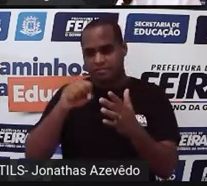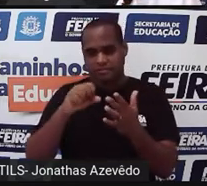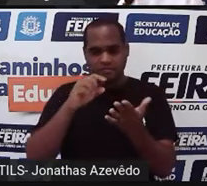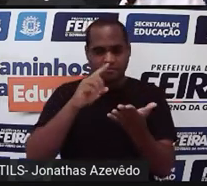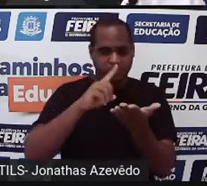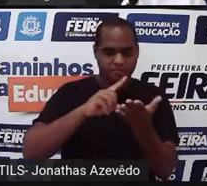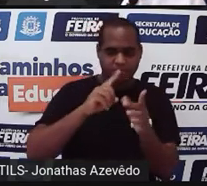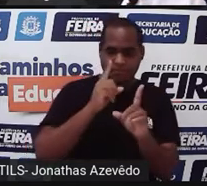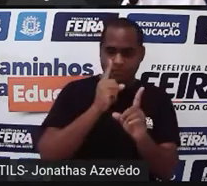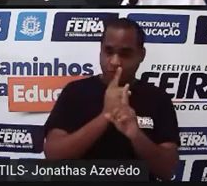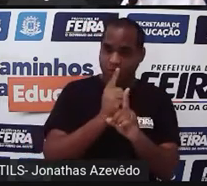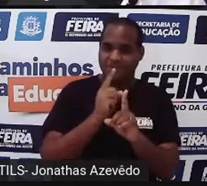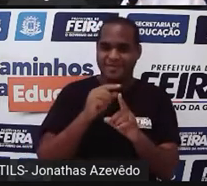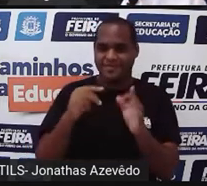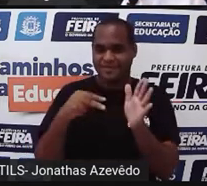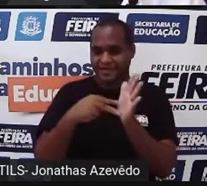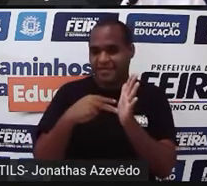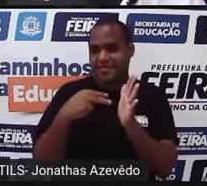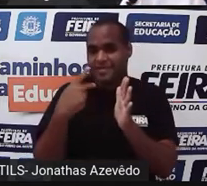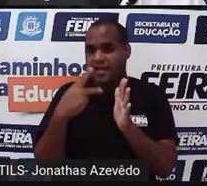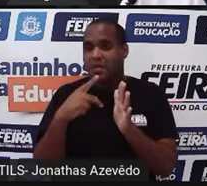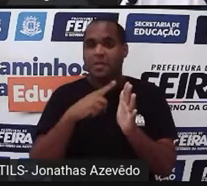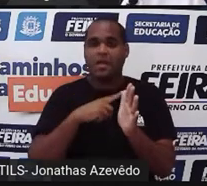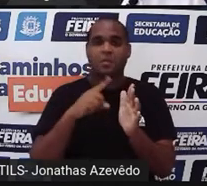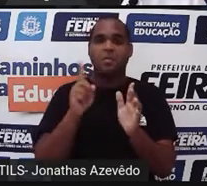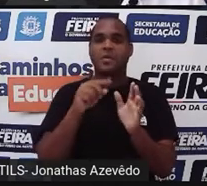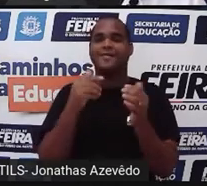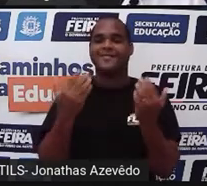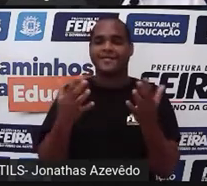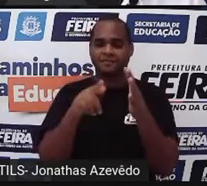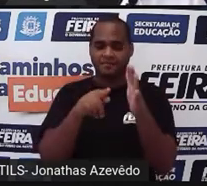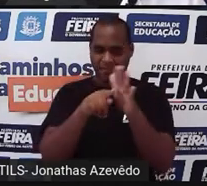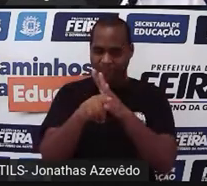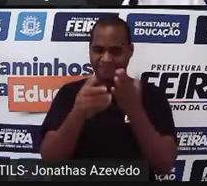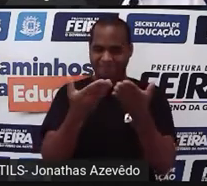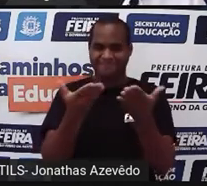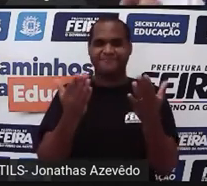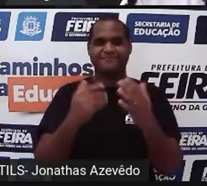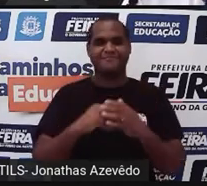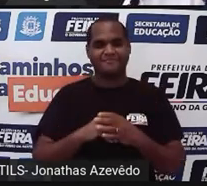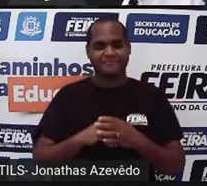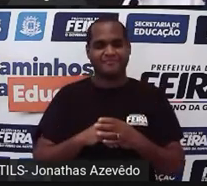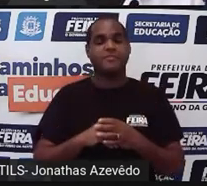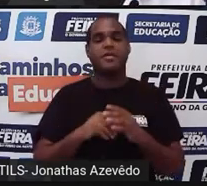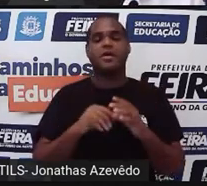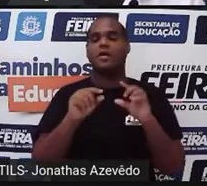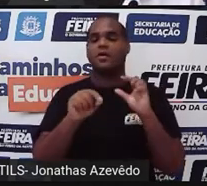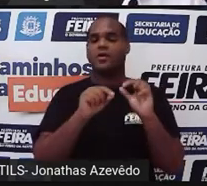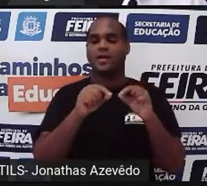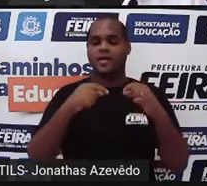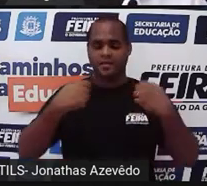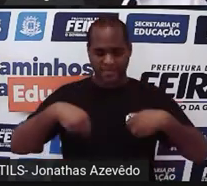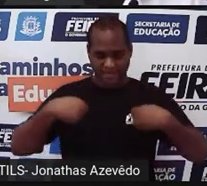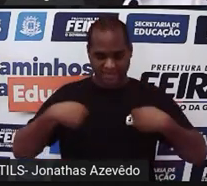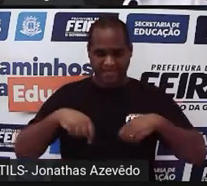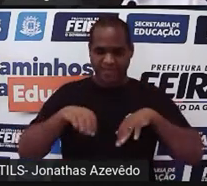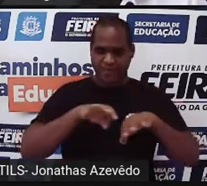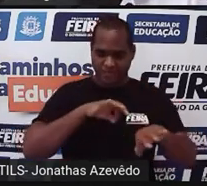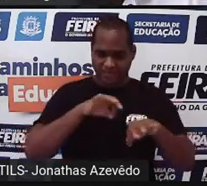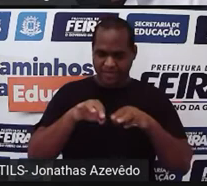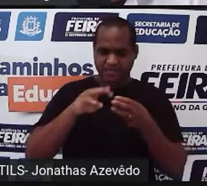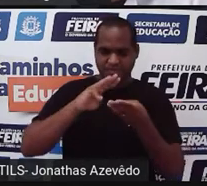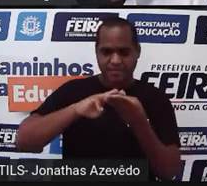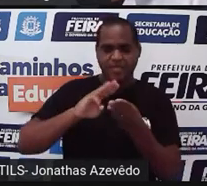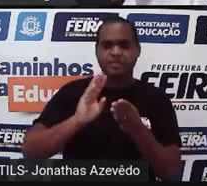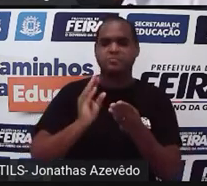carregador ou não, tá bom? A pergunta que eu quero te fazer é só: onde é que a gente precisa de organização na